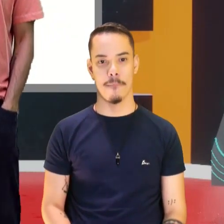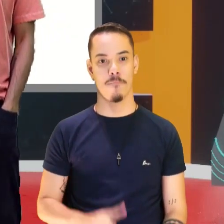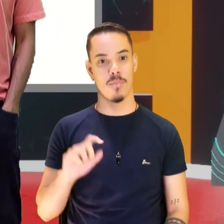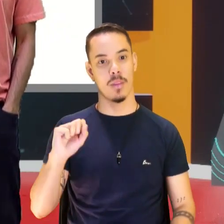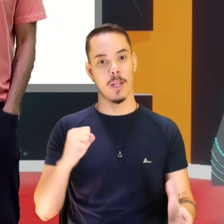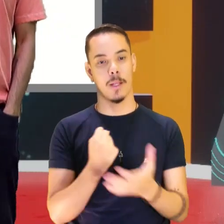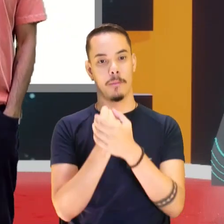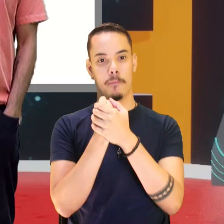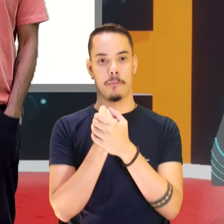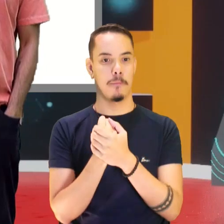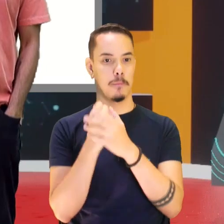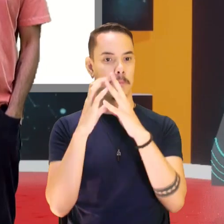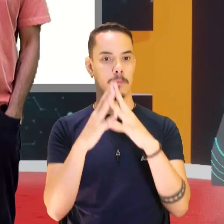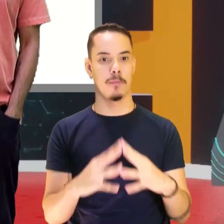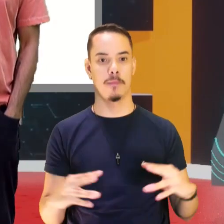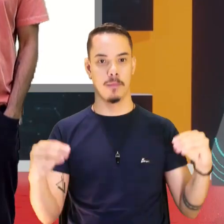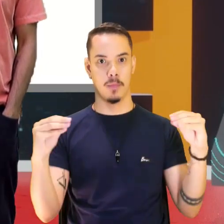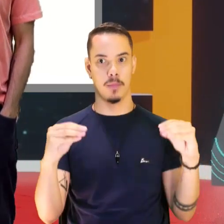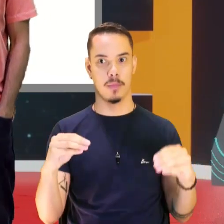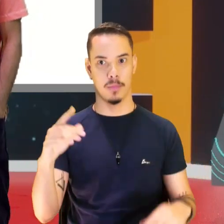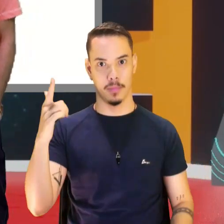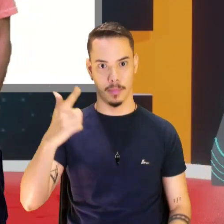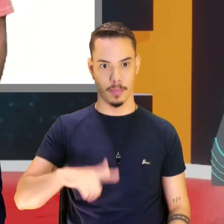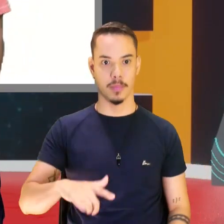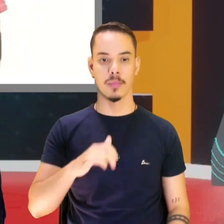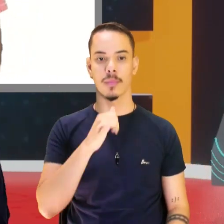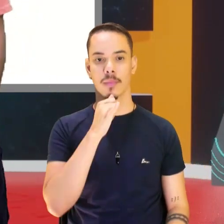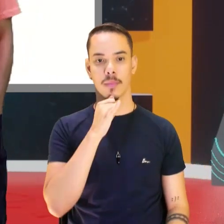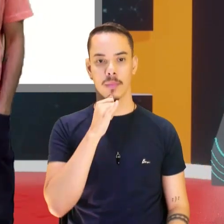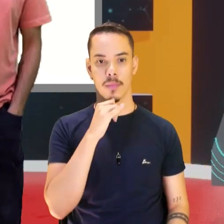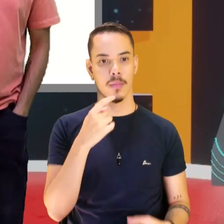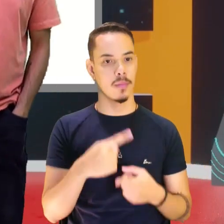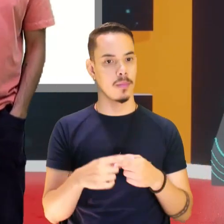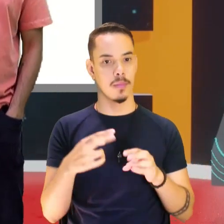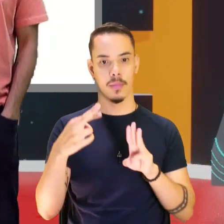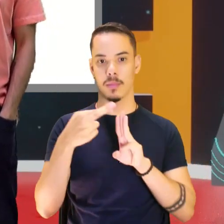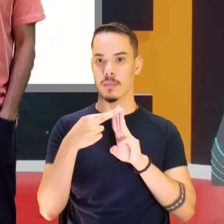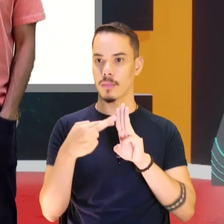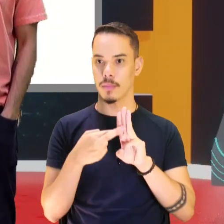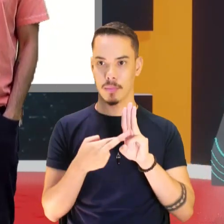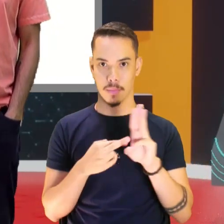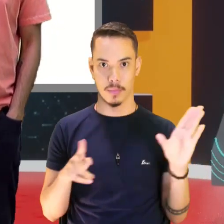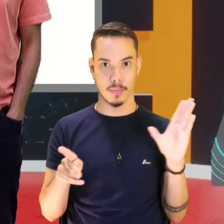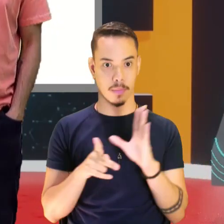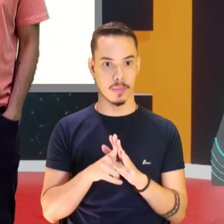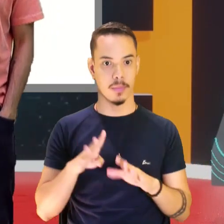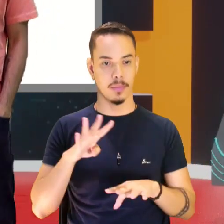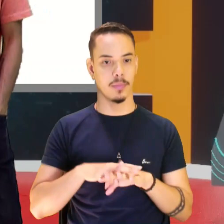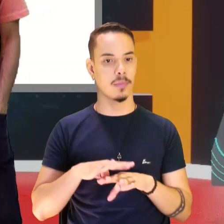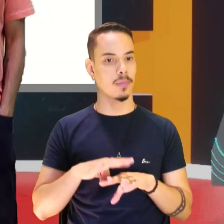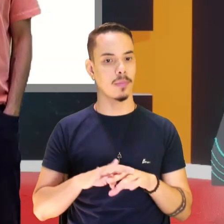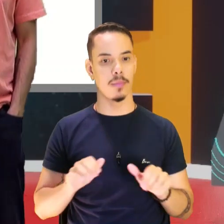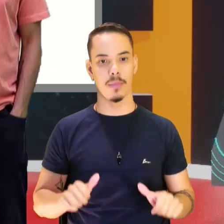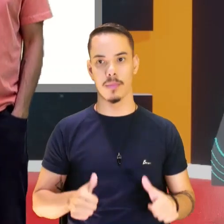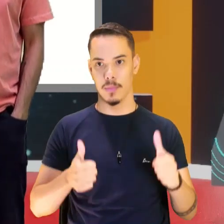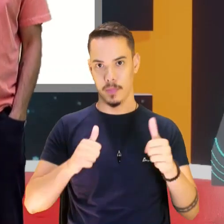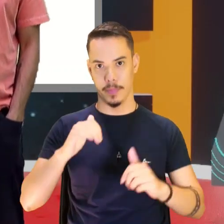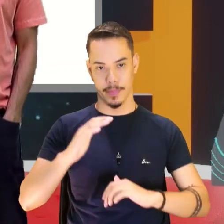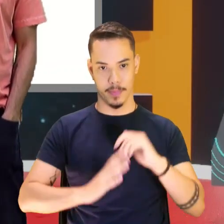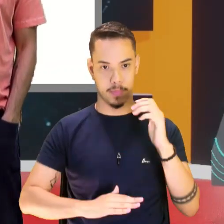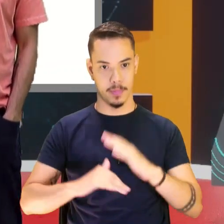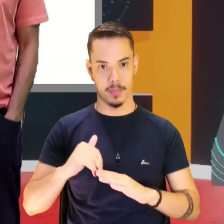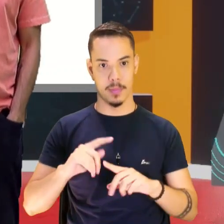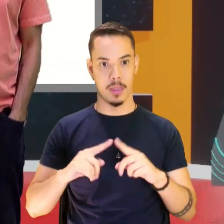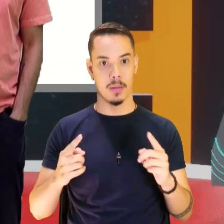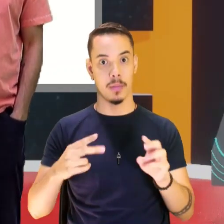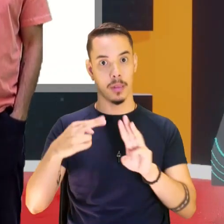escondidos, somem. Temos mais exemplos? Tem. Claro, porque olha, a regra de 3, qualquer assunto matemático, a melhor coisa é praticar, né? Mas a regra de 3,